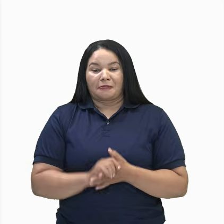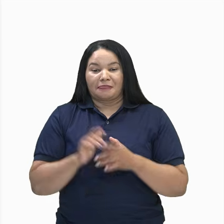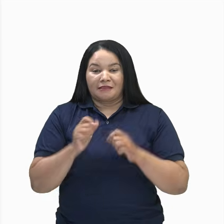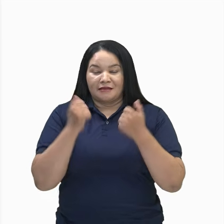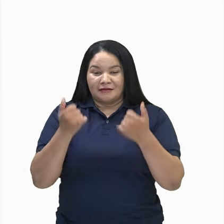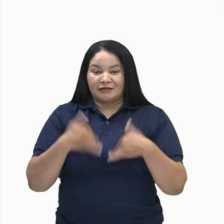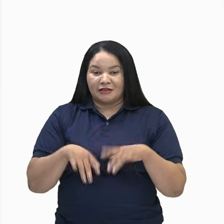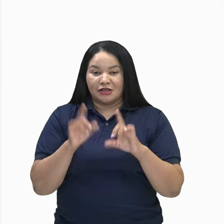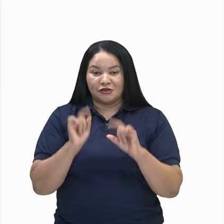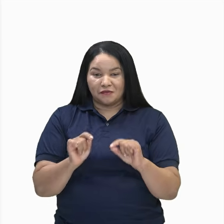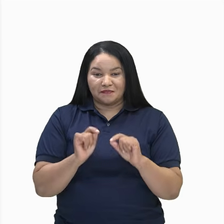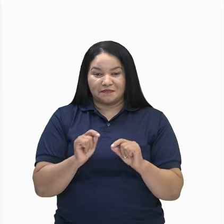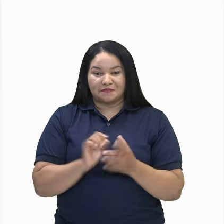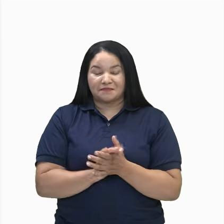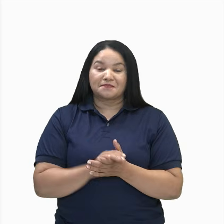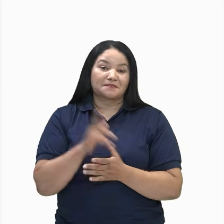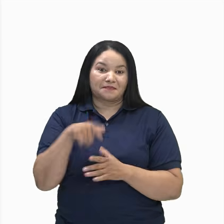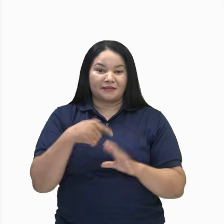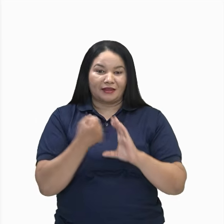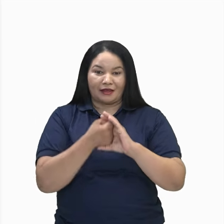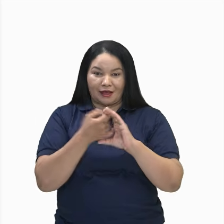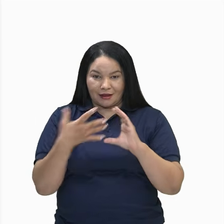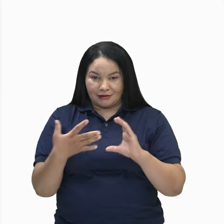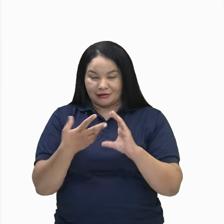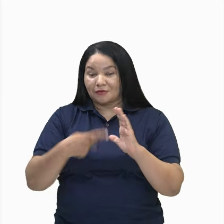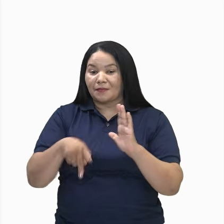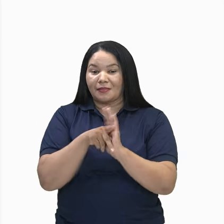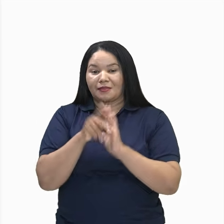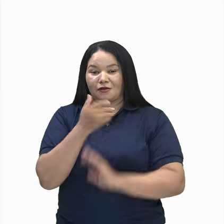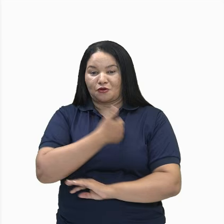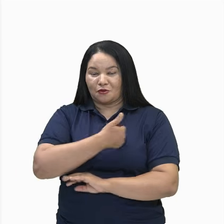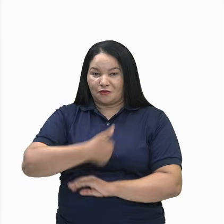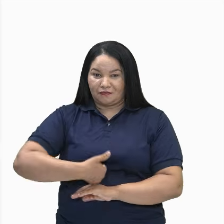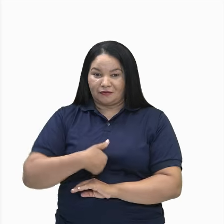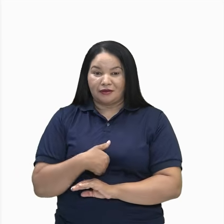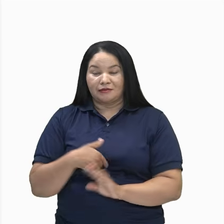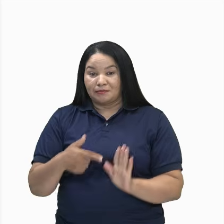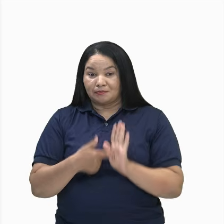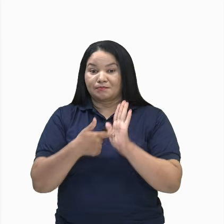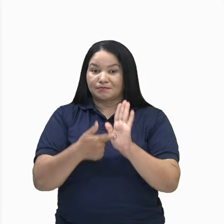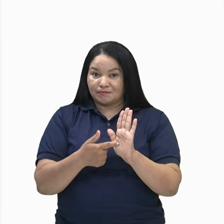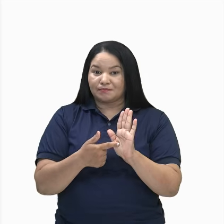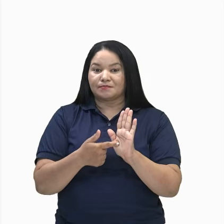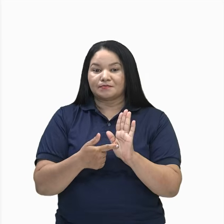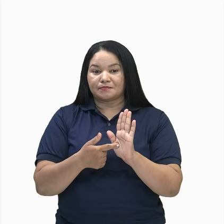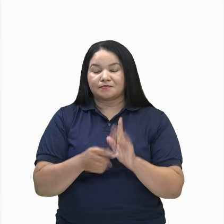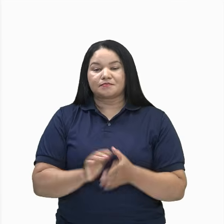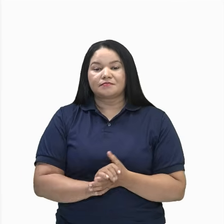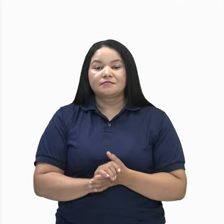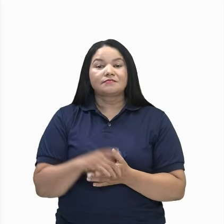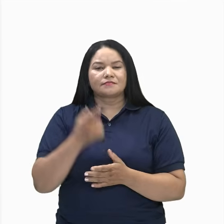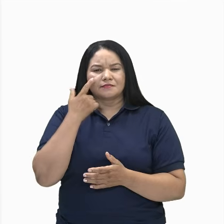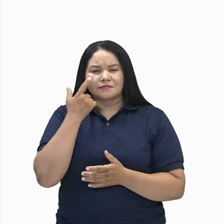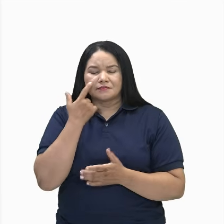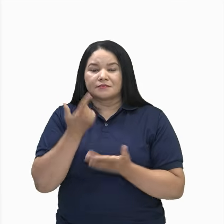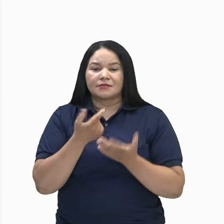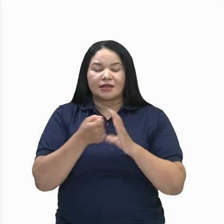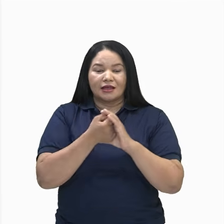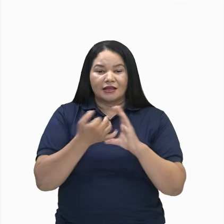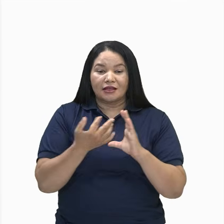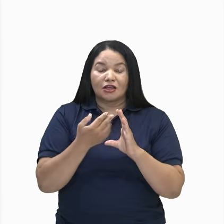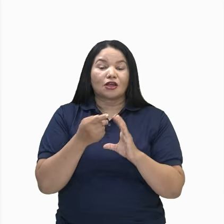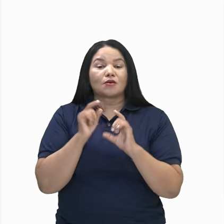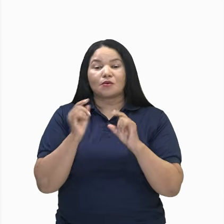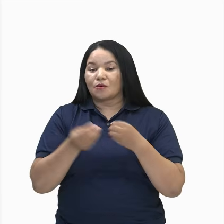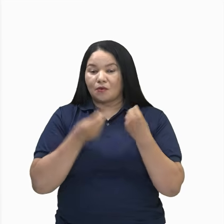Justamente a caracterização do governo em evidência. Então, note que essa caracterização é feita